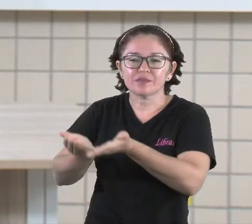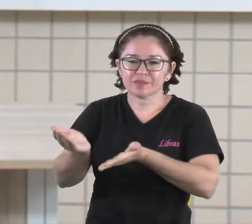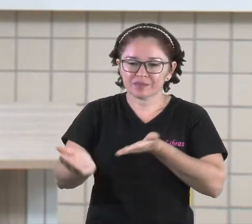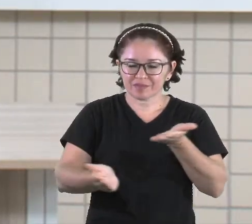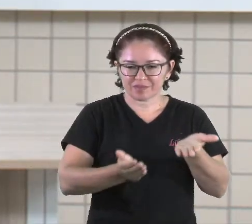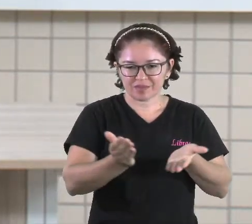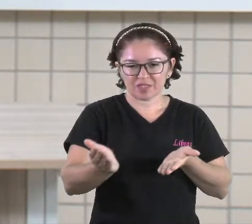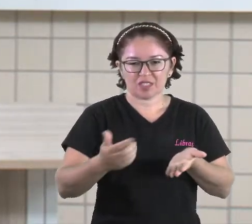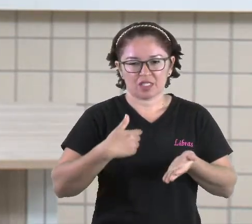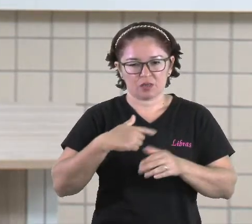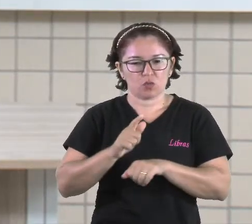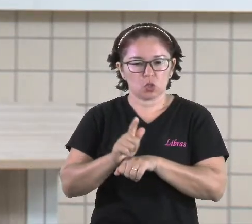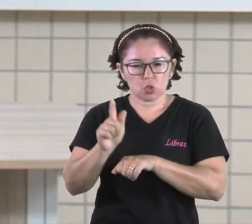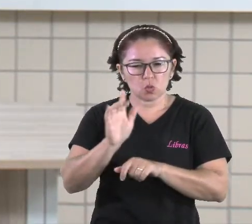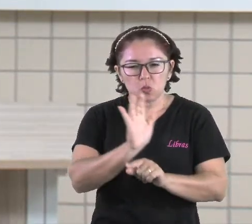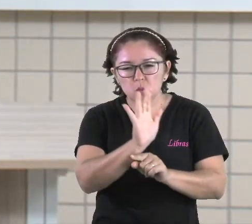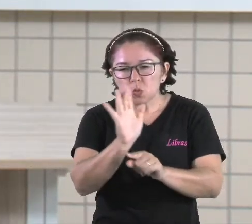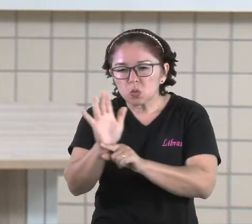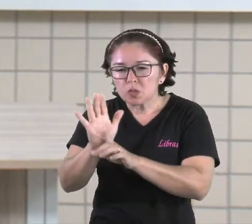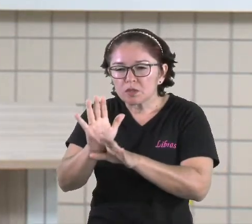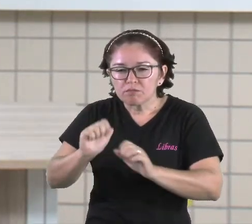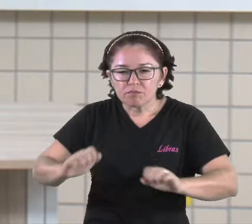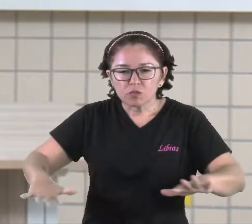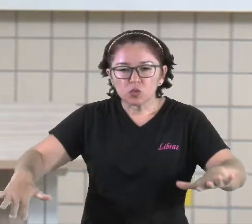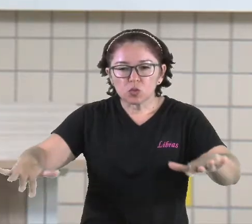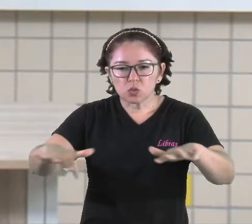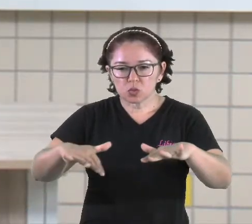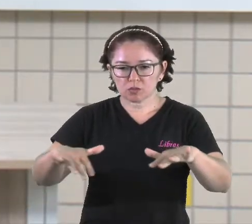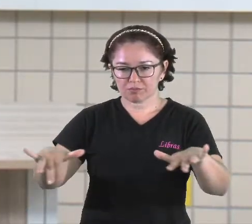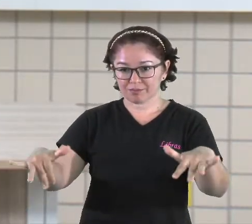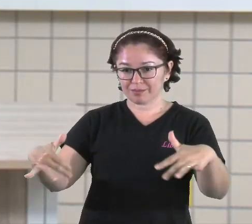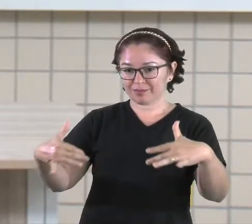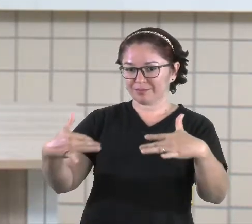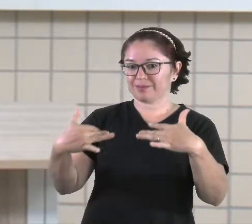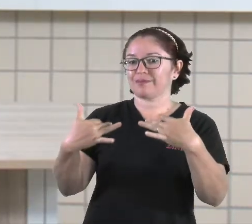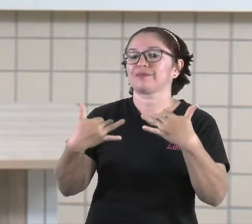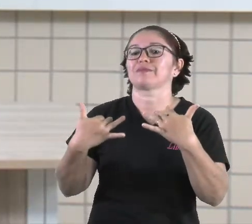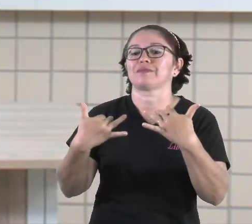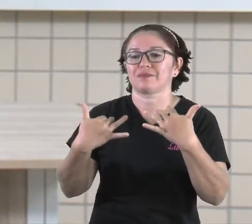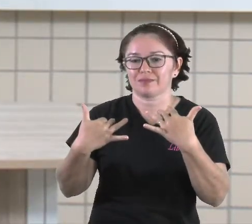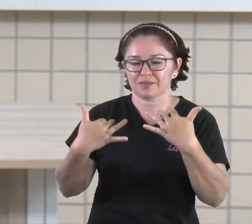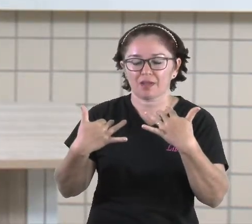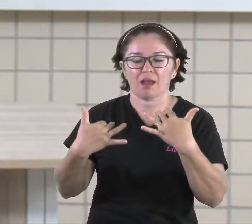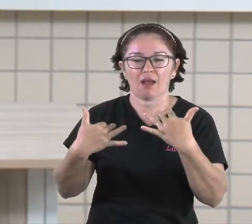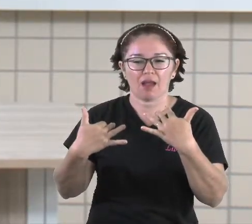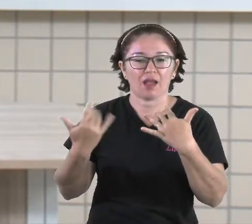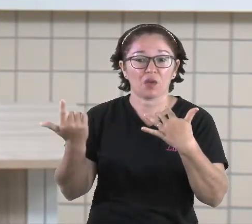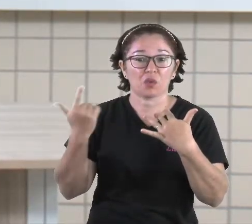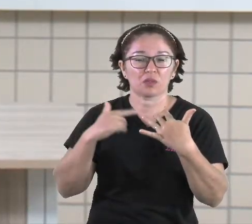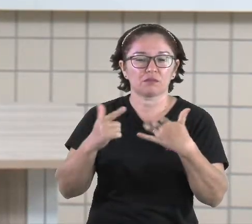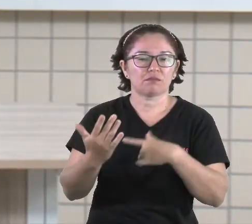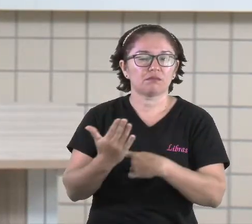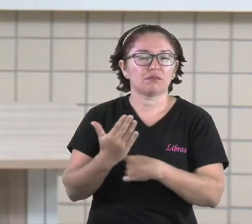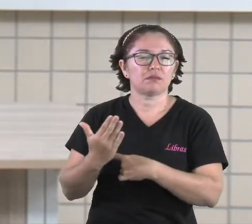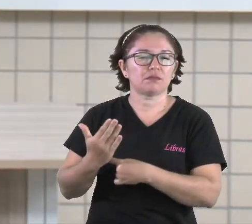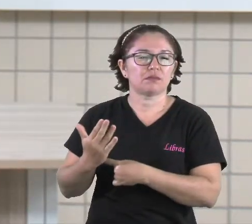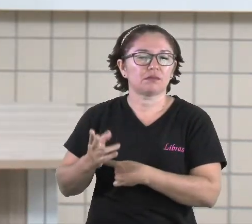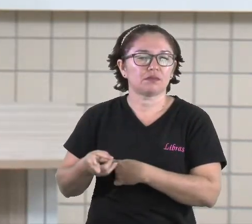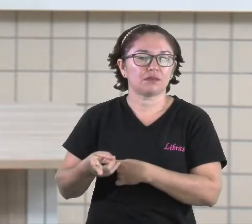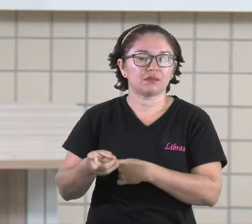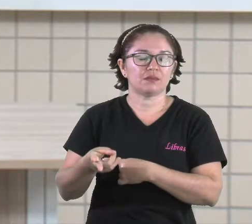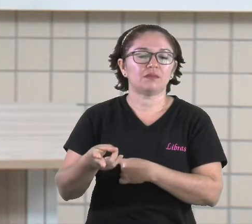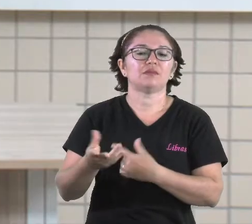políticas para atrair a população brasileira, para que eles sempre tivessem o apoio popular. Isso nós chamamos